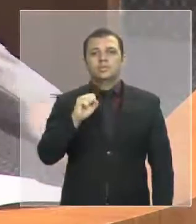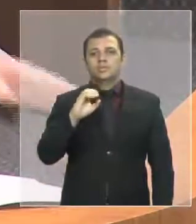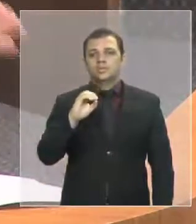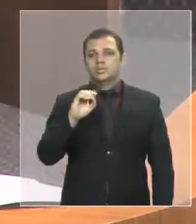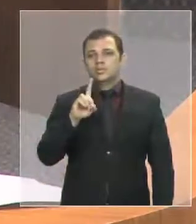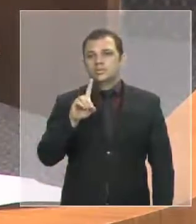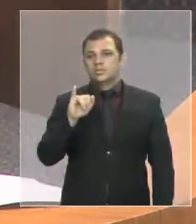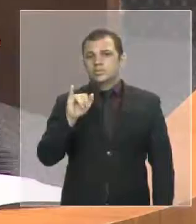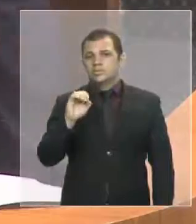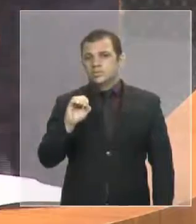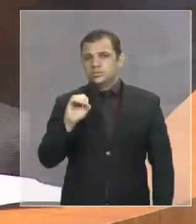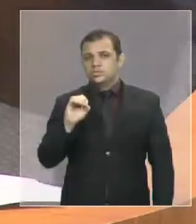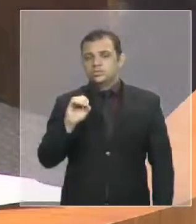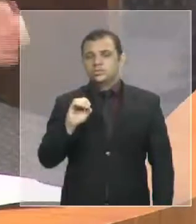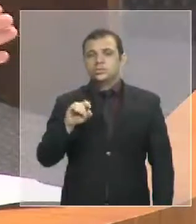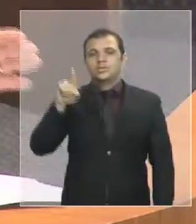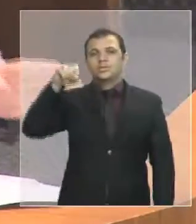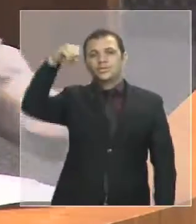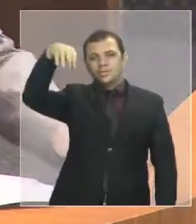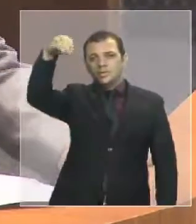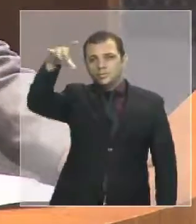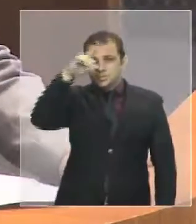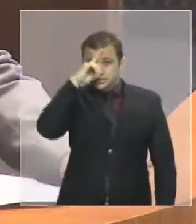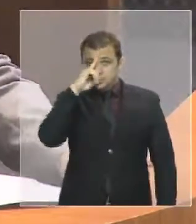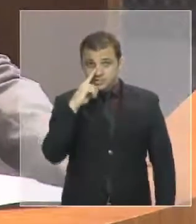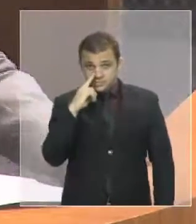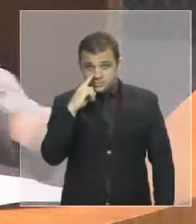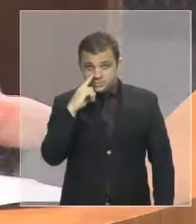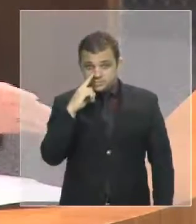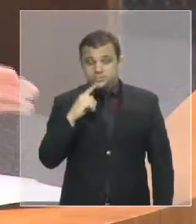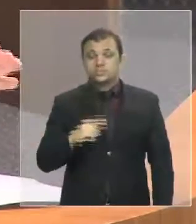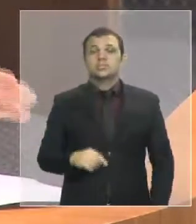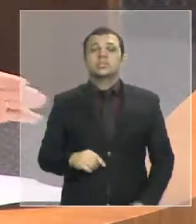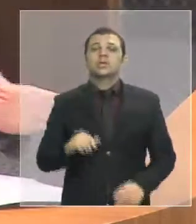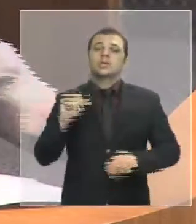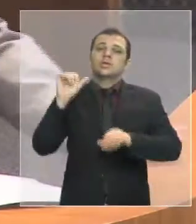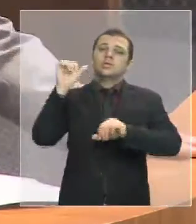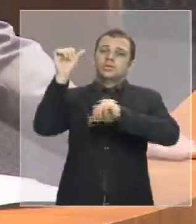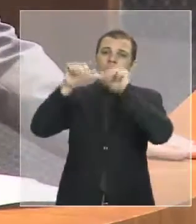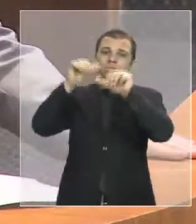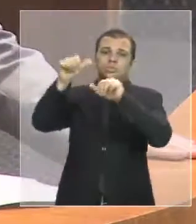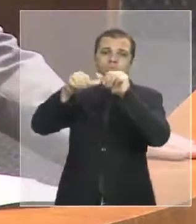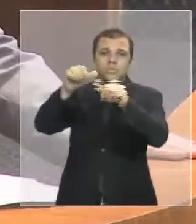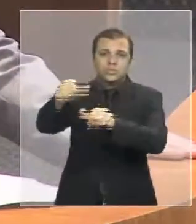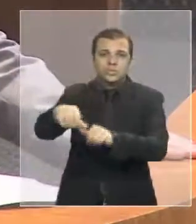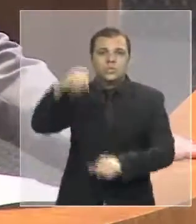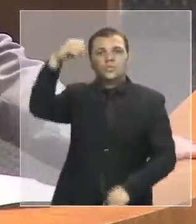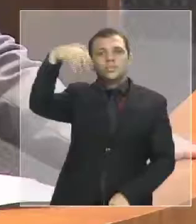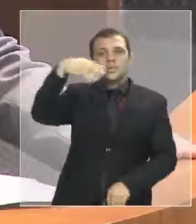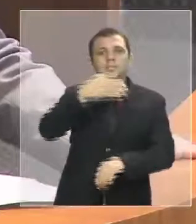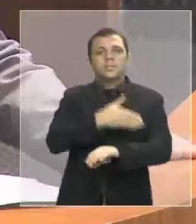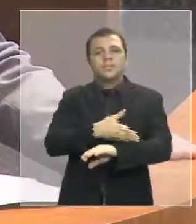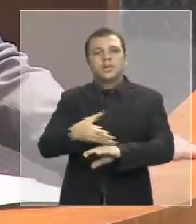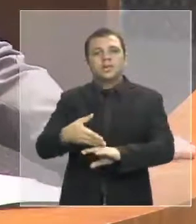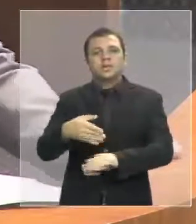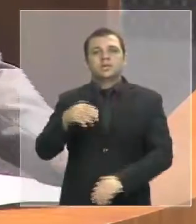aquelas lâmpadas amarelas por novas luminárias em led